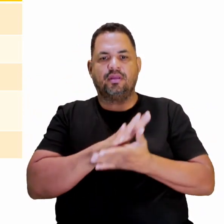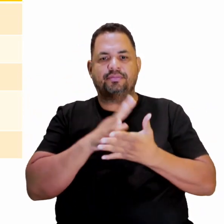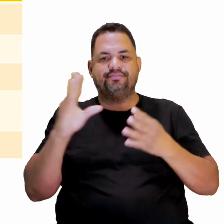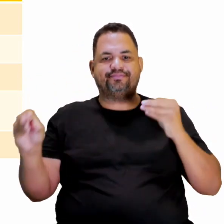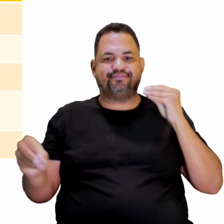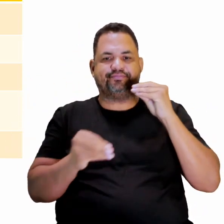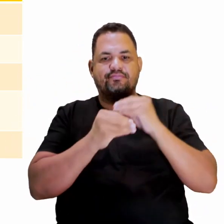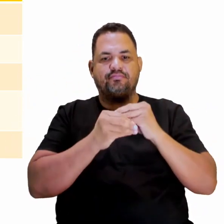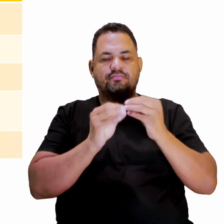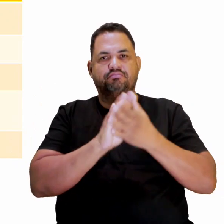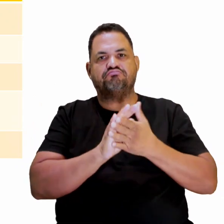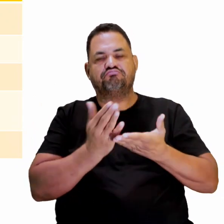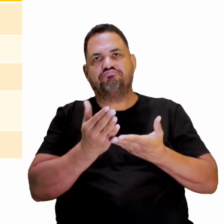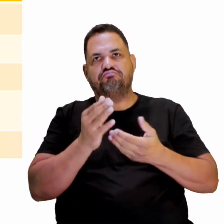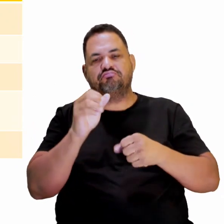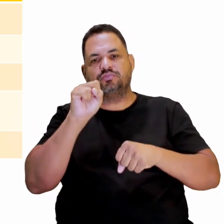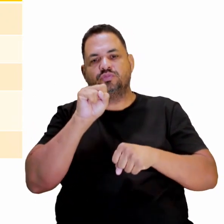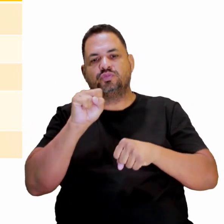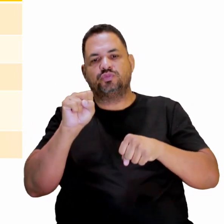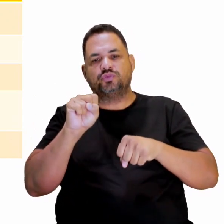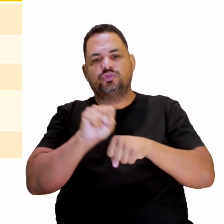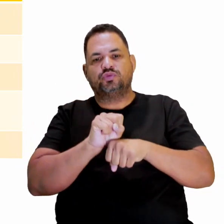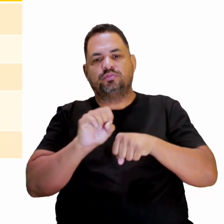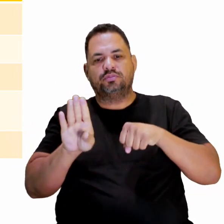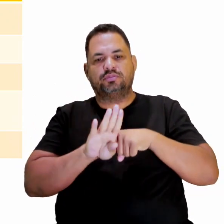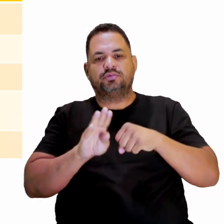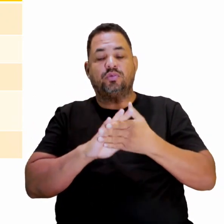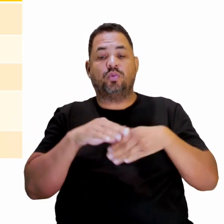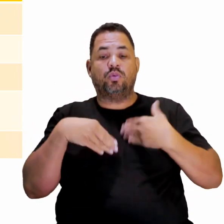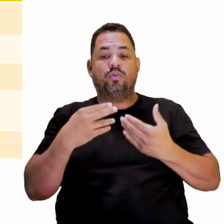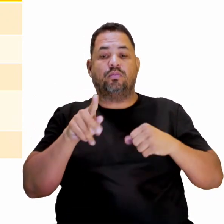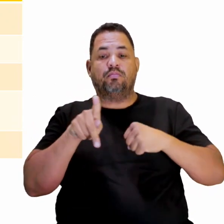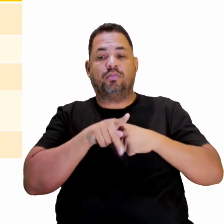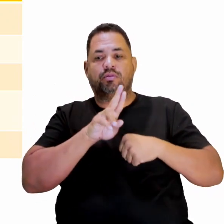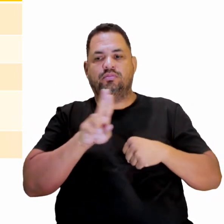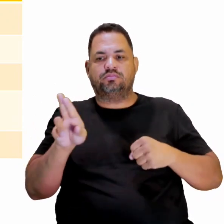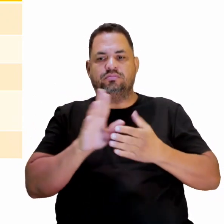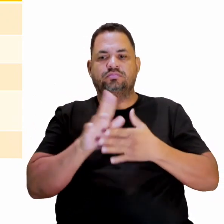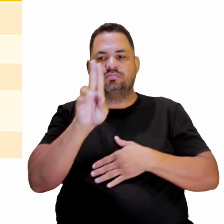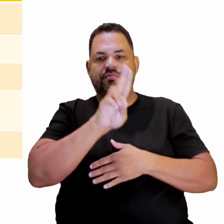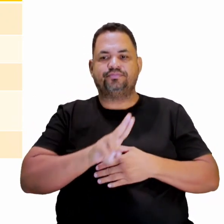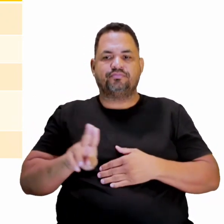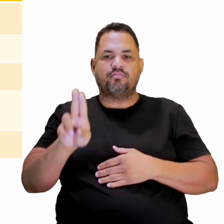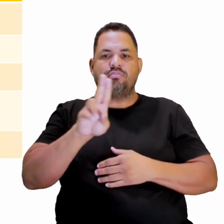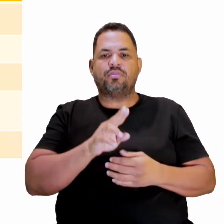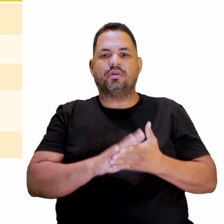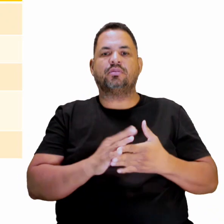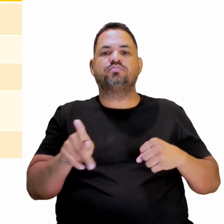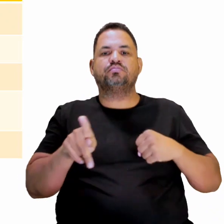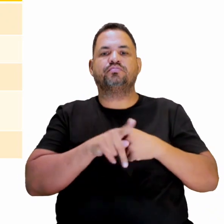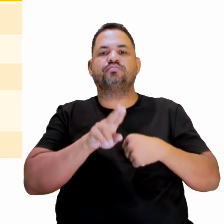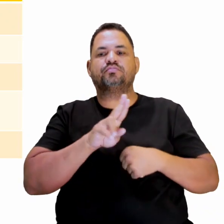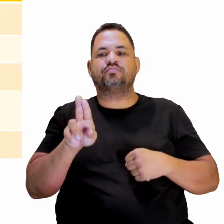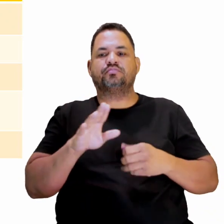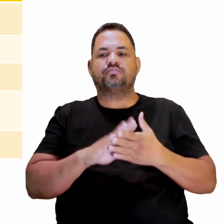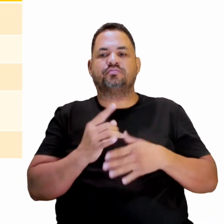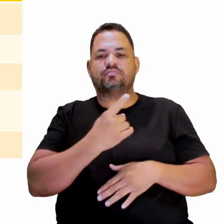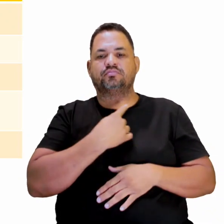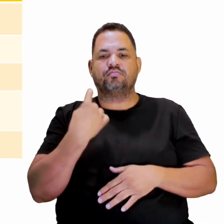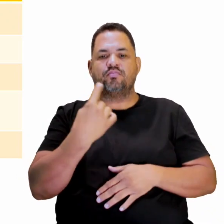de um substantivo ou de um pronome. Então, nas frases relativas, são utilizados esses pronomes relativos que a